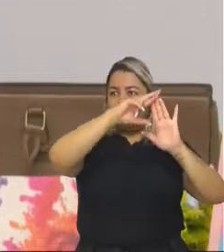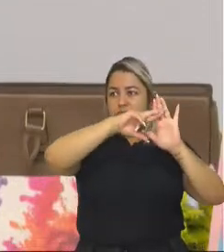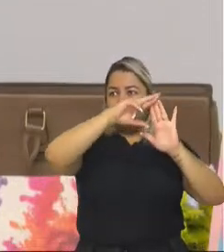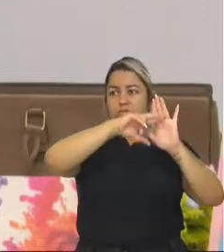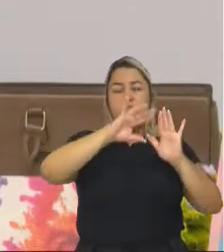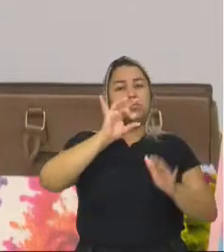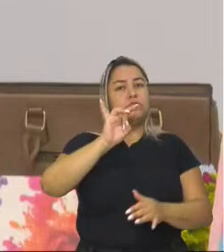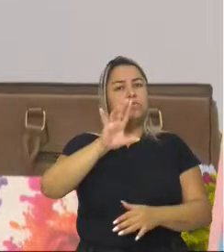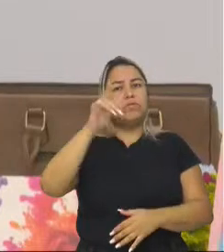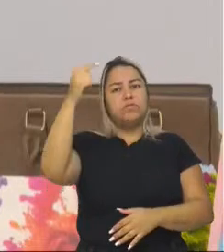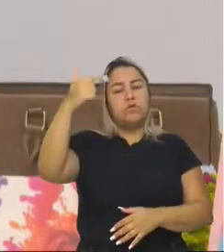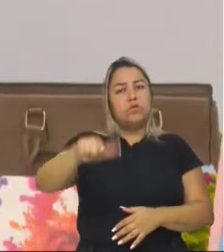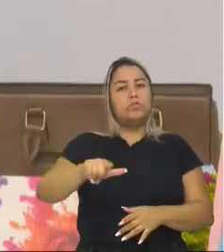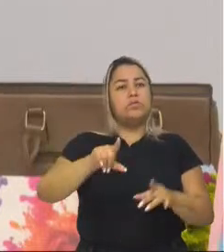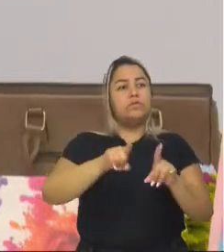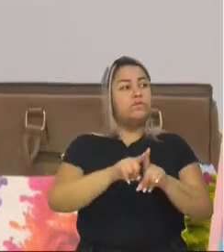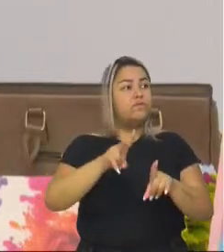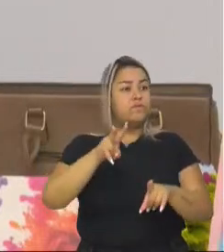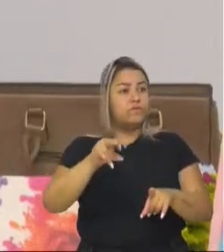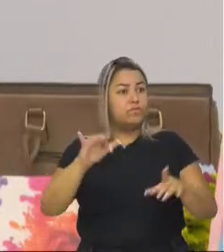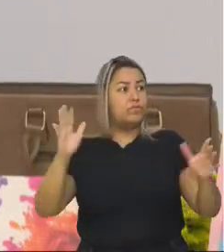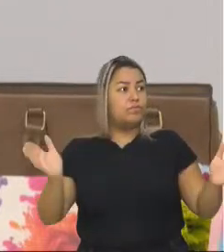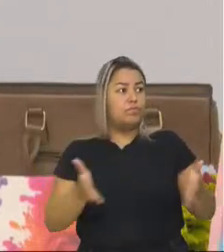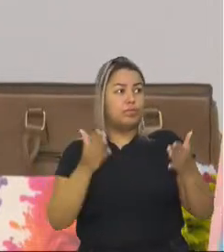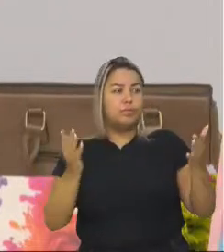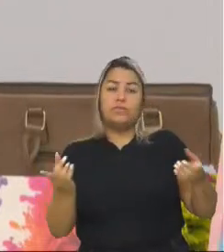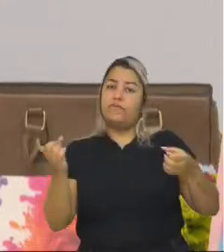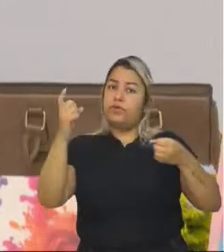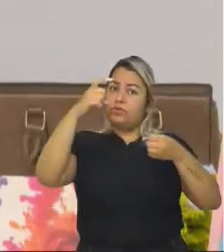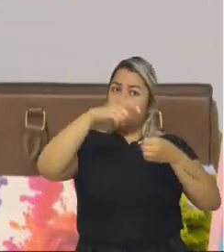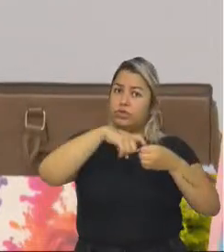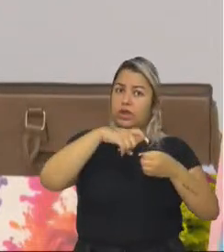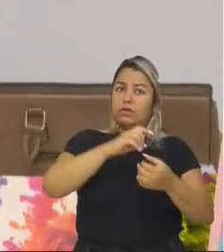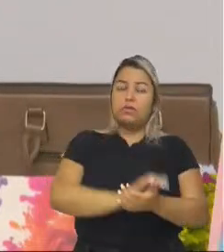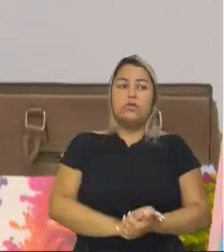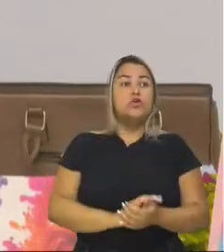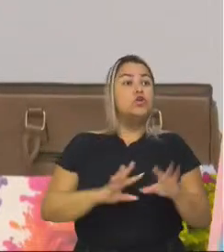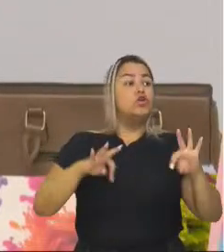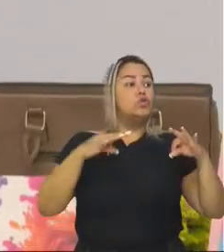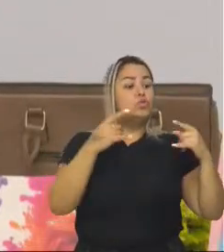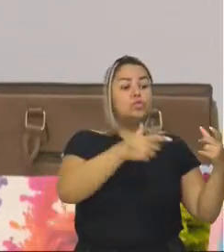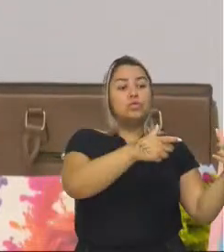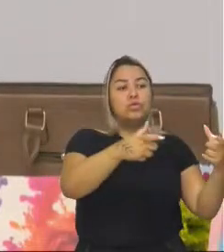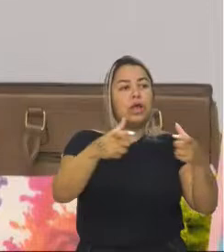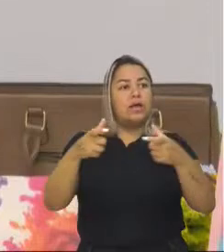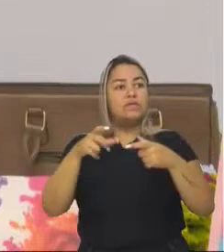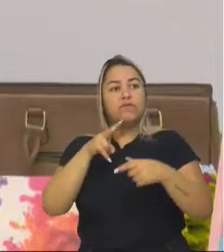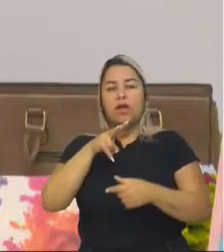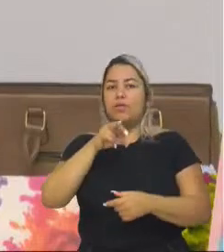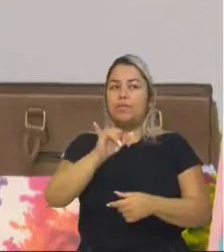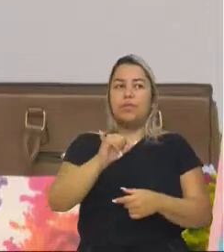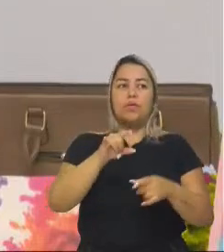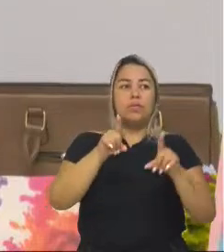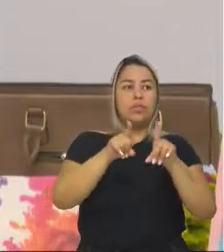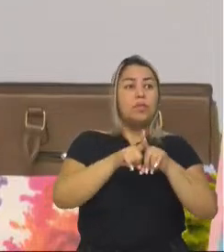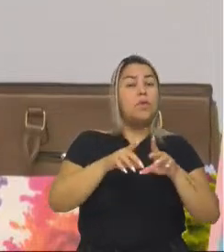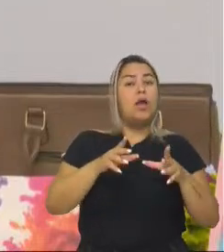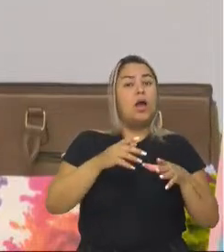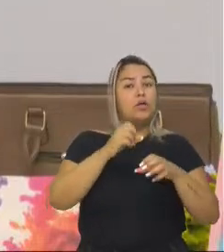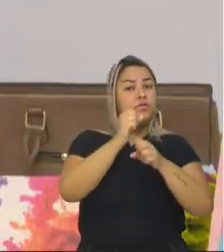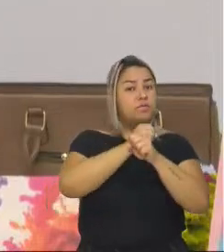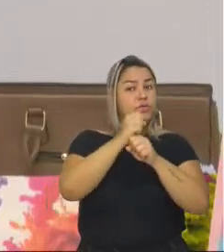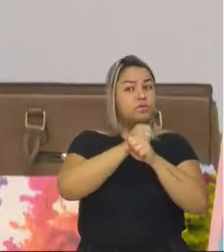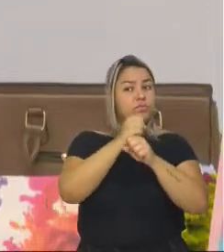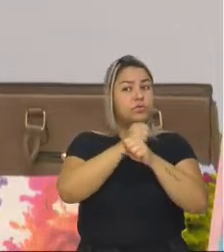esta, mas todas as outras que nós vamos promover e que nós vamos retomar. Né? Todos os espaços que nós vamos retomar, porque aos próximos dias nós